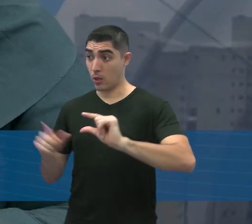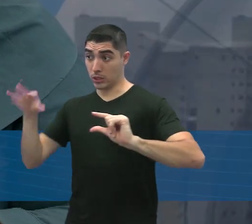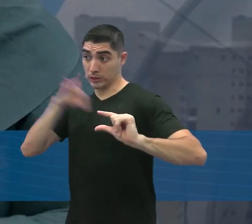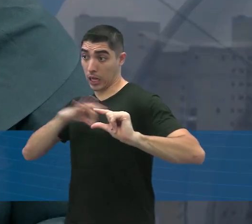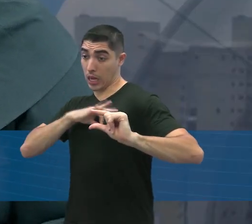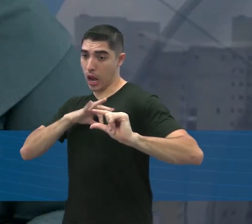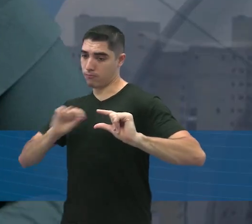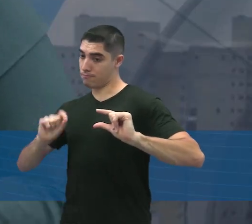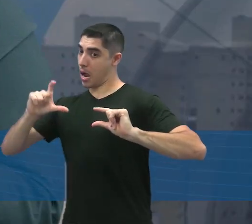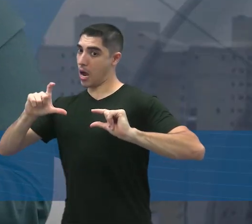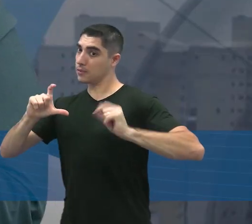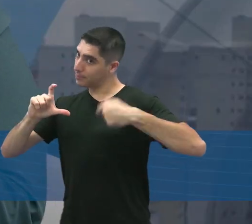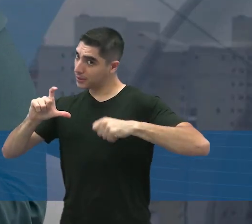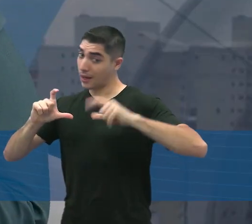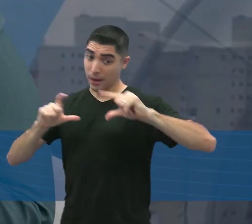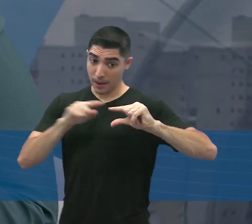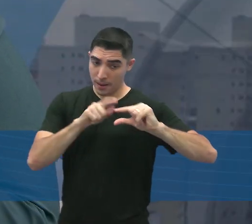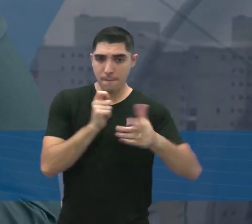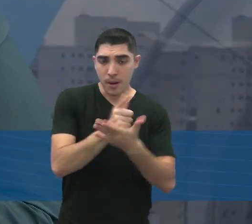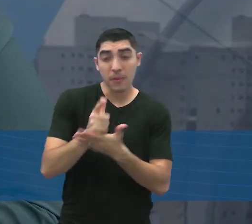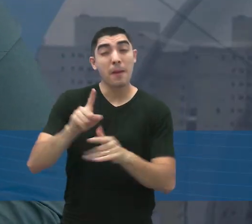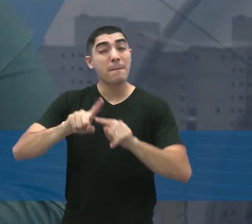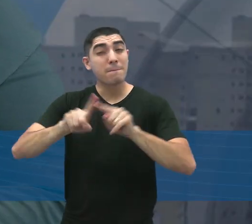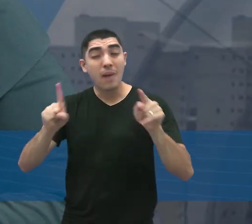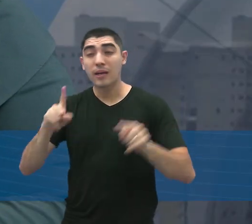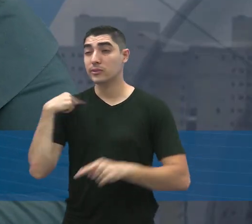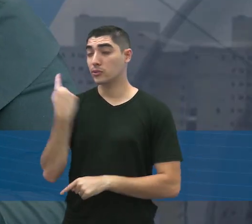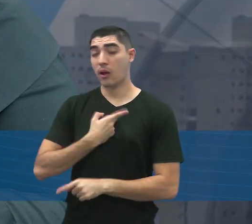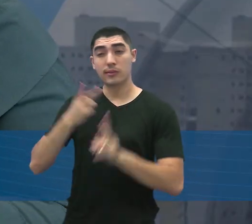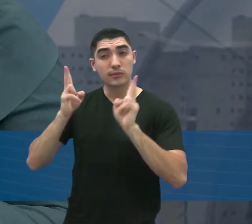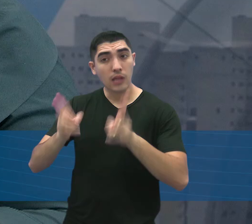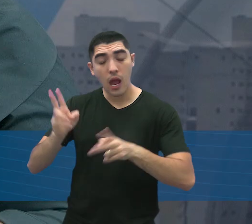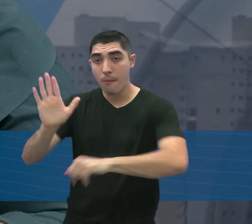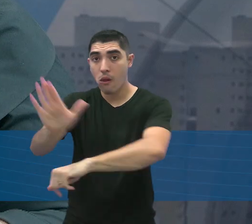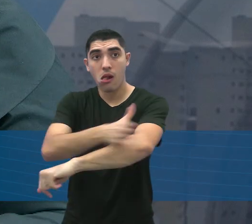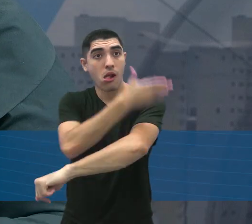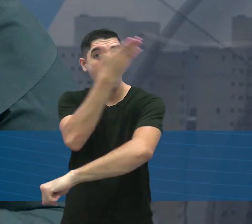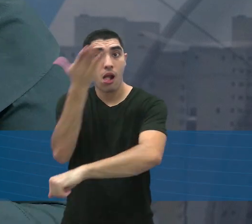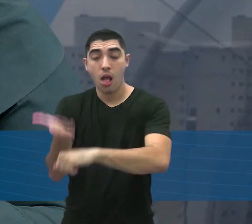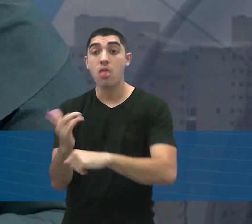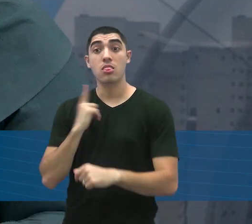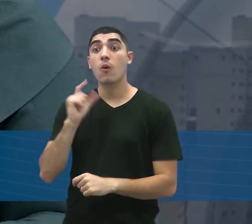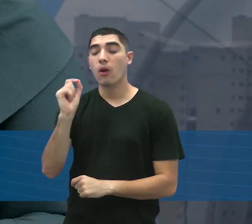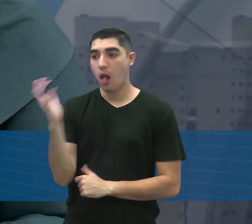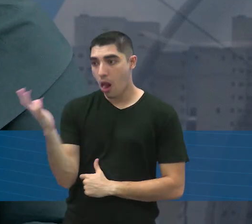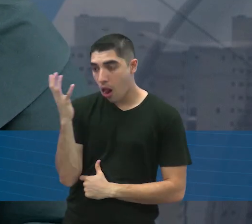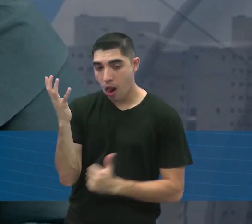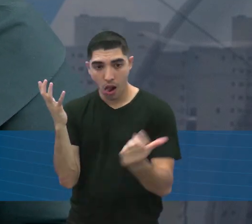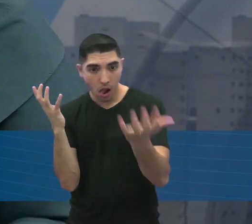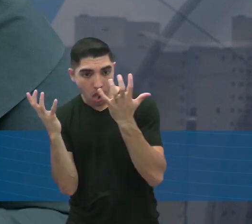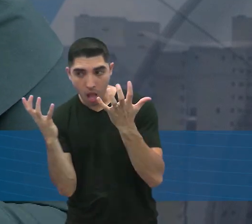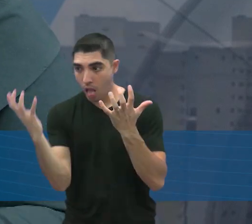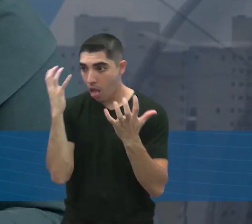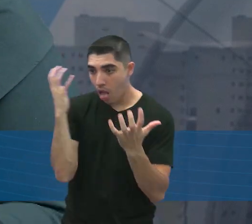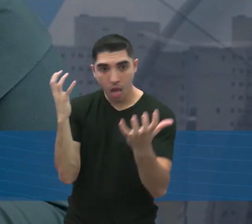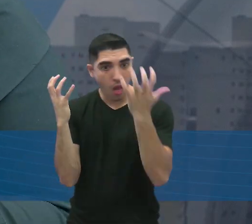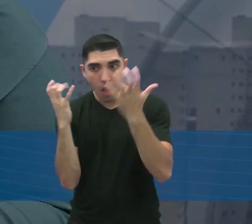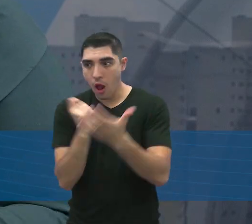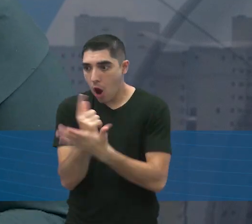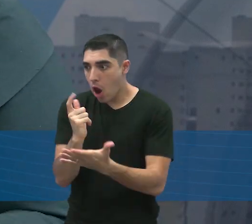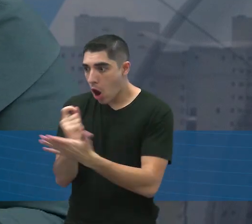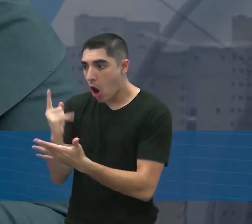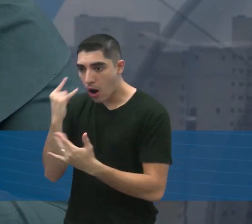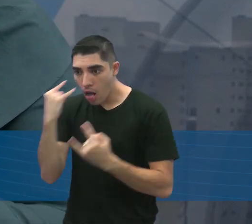que a gente acorda até a hora que a gente vai dormir, nós somos bombardeados por opções de consumo. Hoje a gente consegue